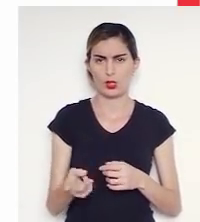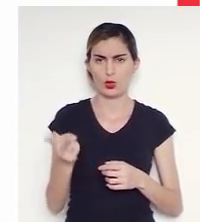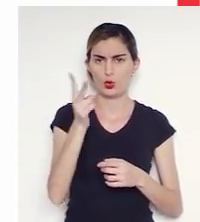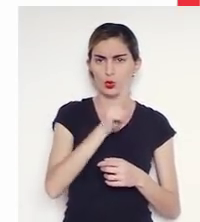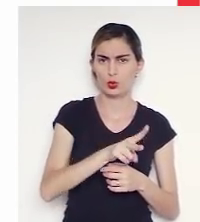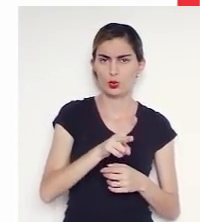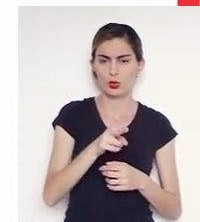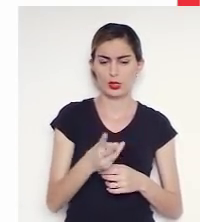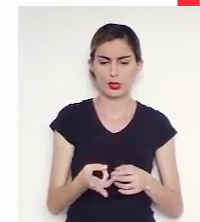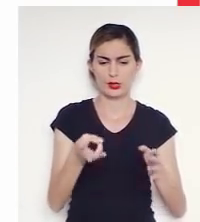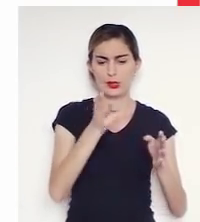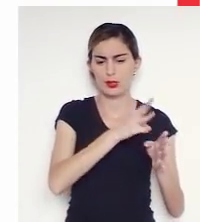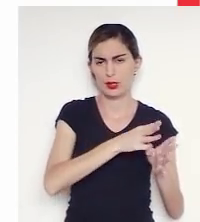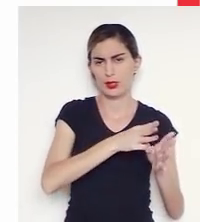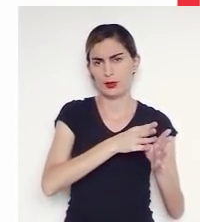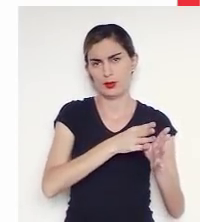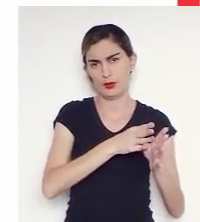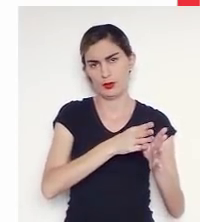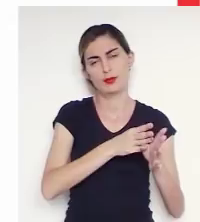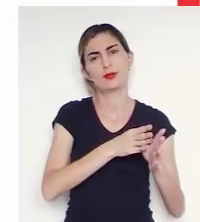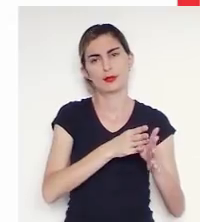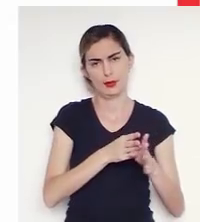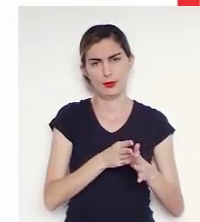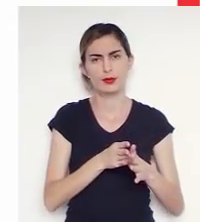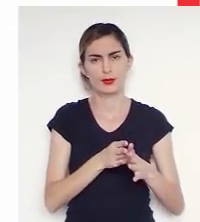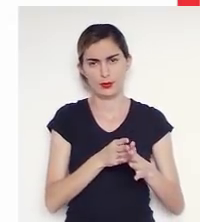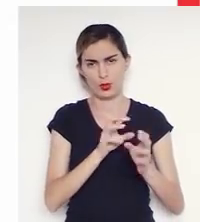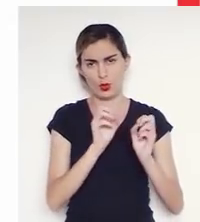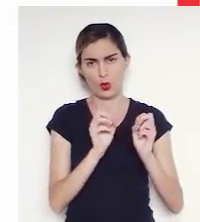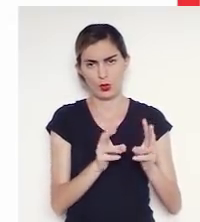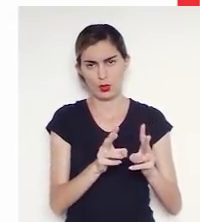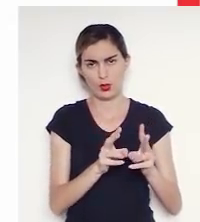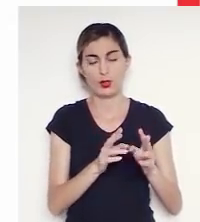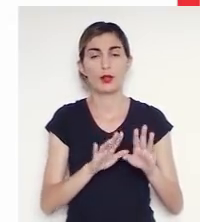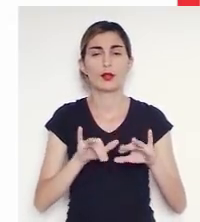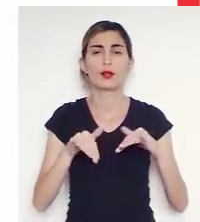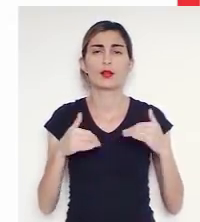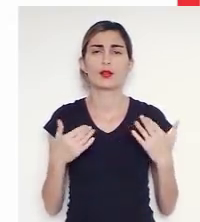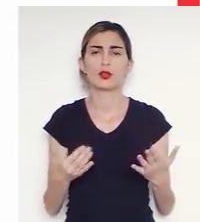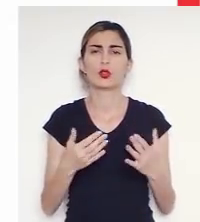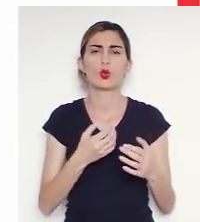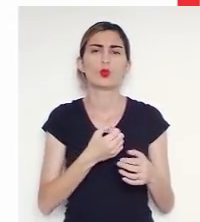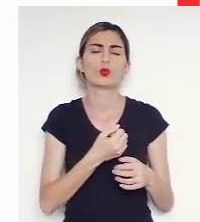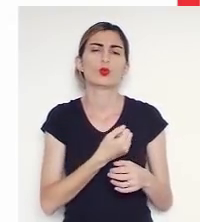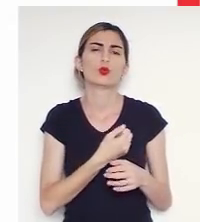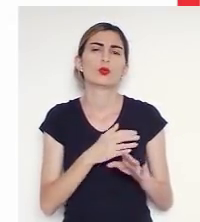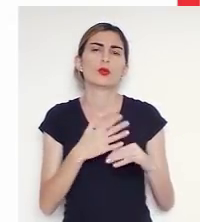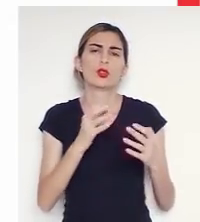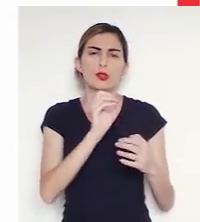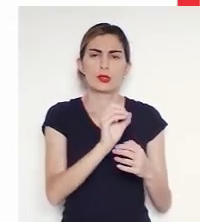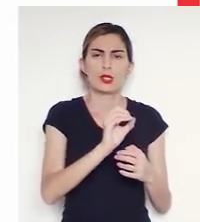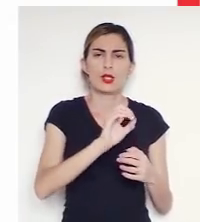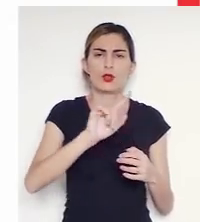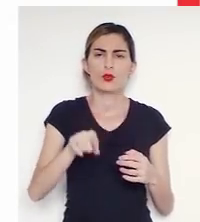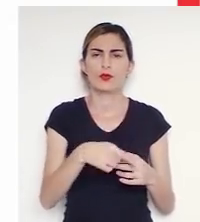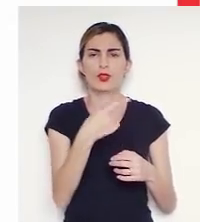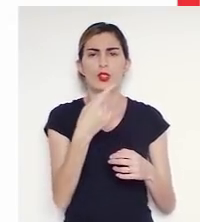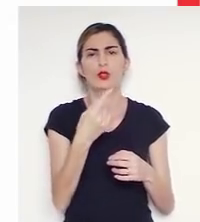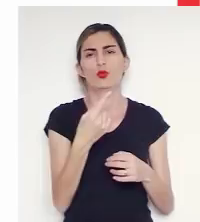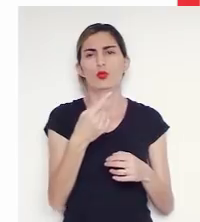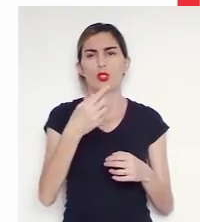casa, 2 casas e 3 casas, ok? Então ficou ali, ó,